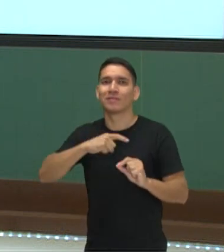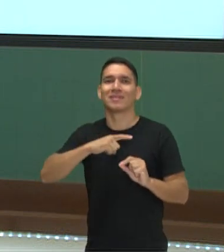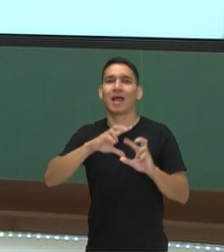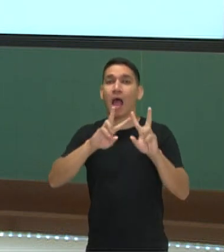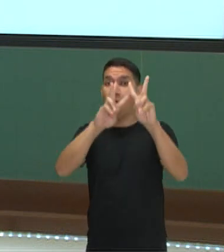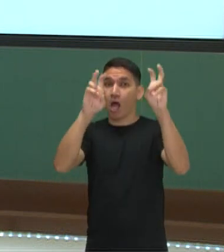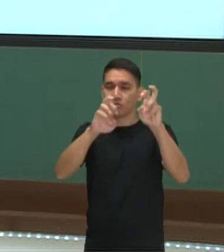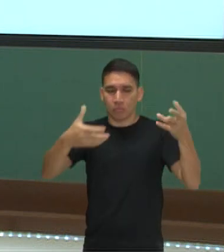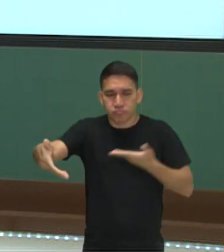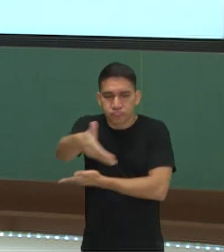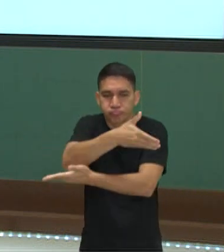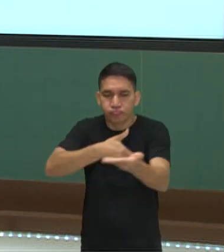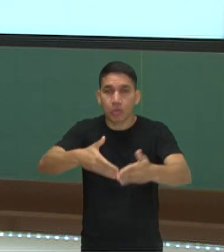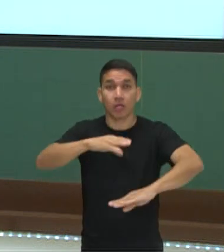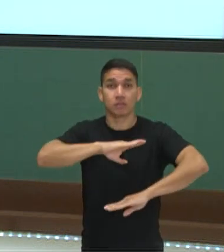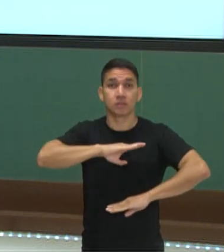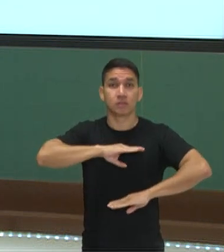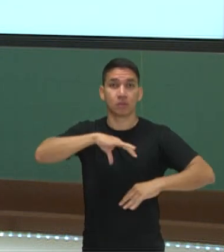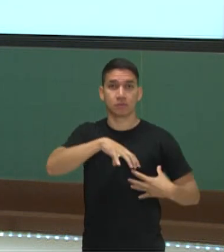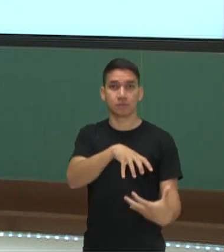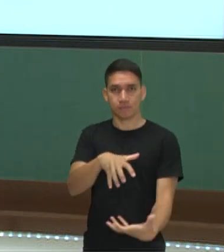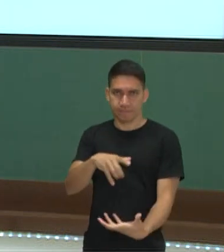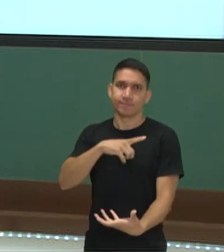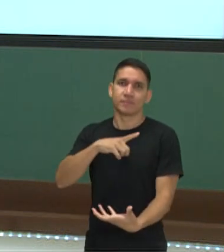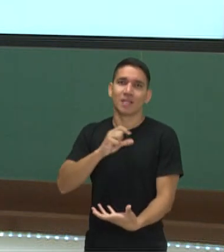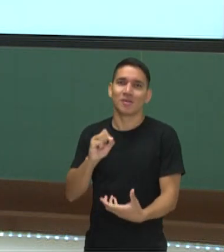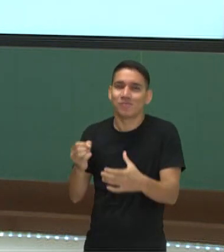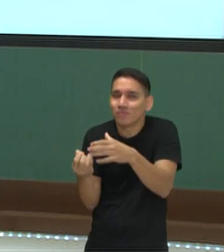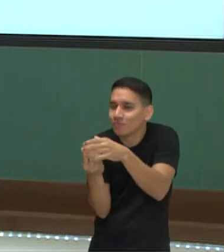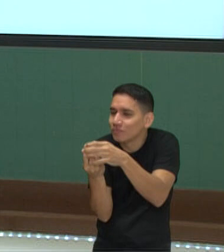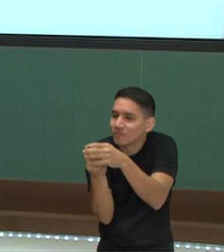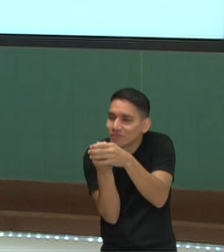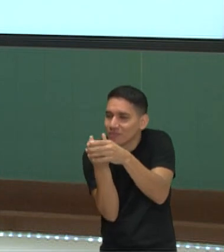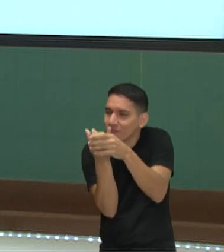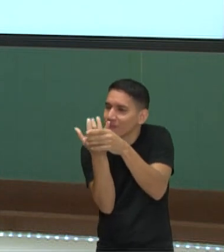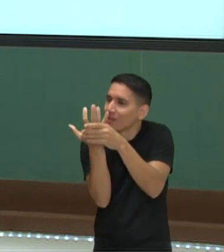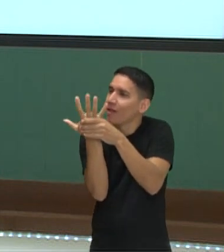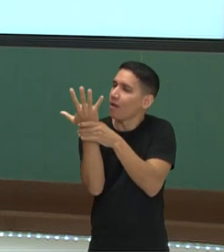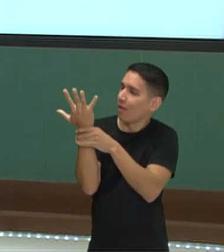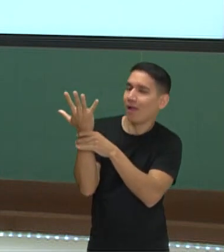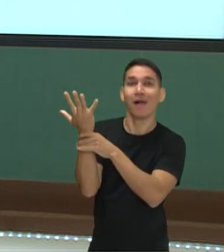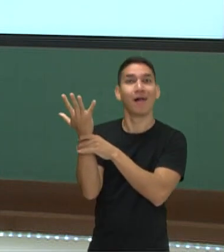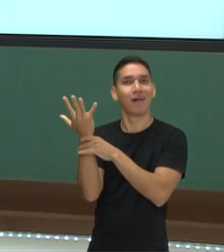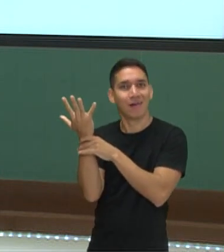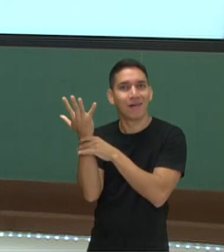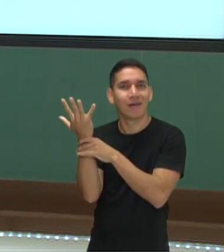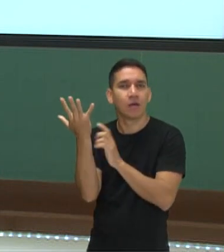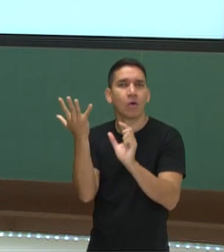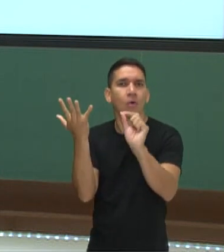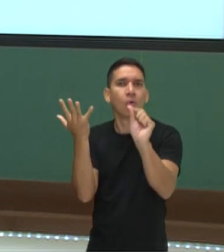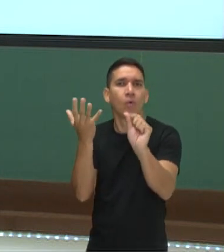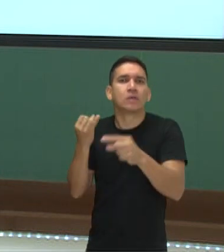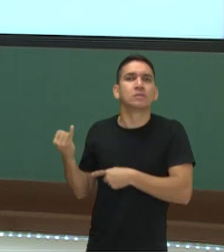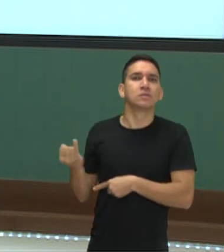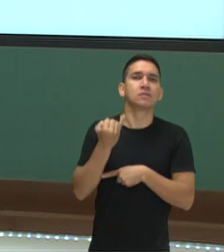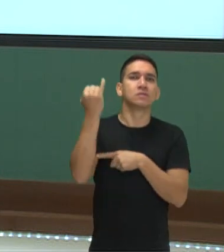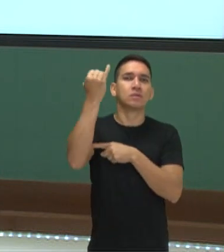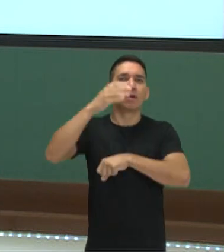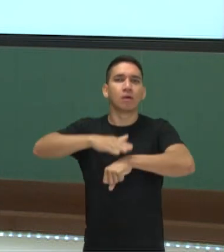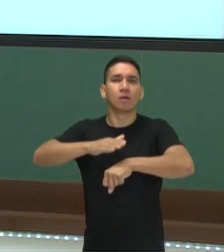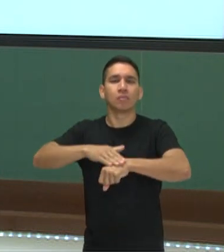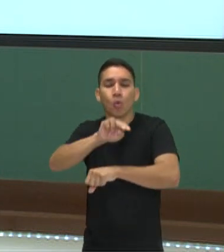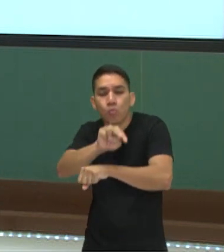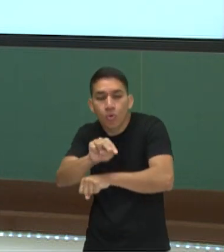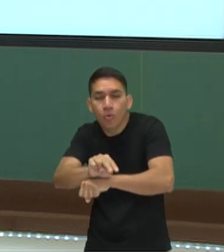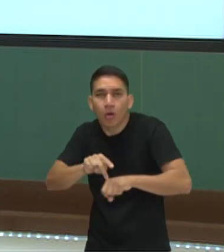em torno das condições do nosso planeta. E tem uma plantinha germinando. Então, qual é a importância de preservar